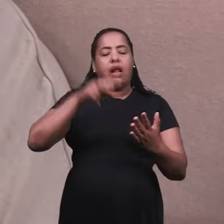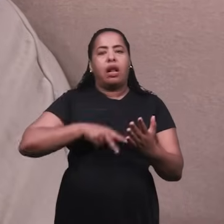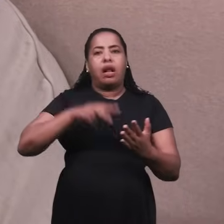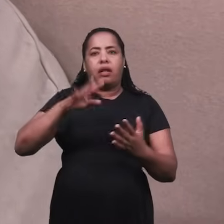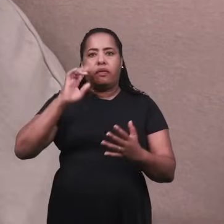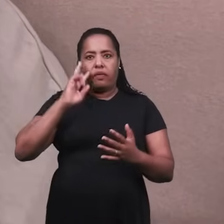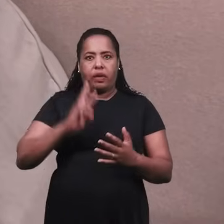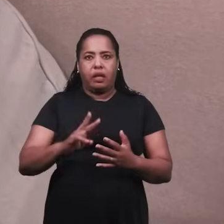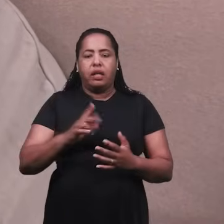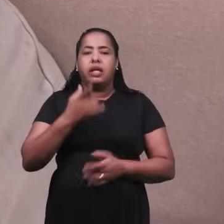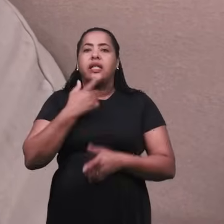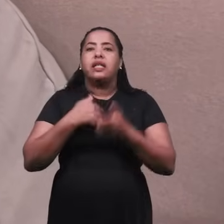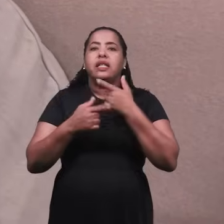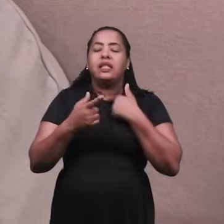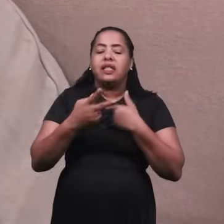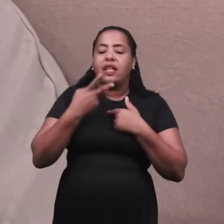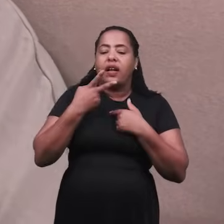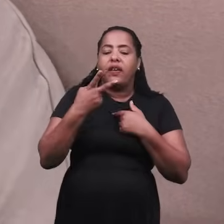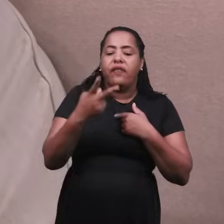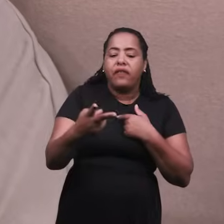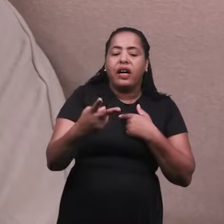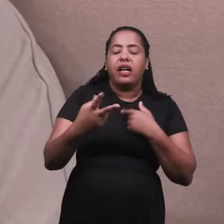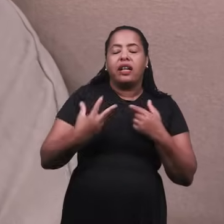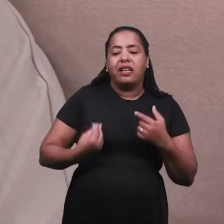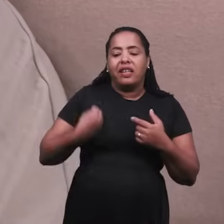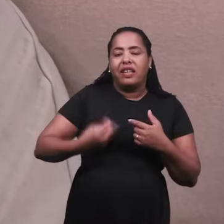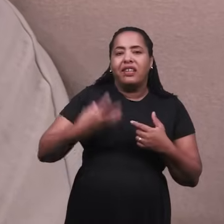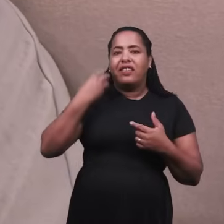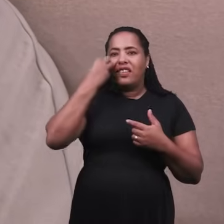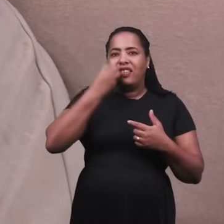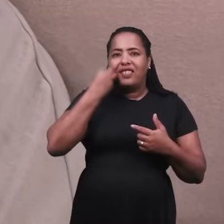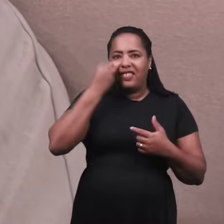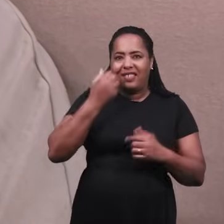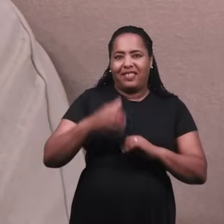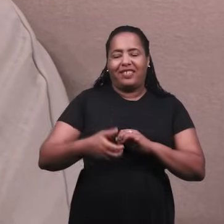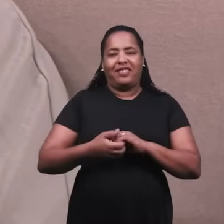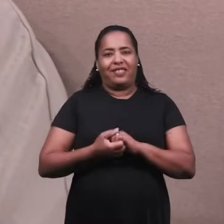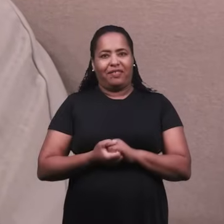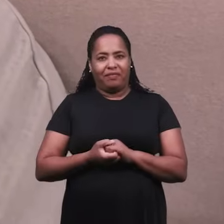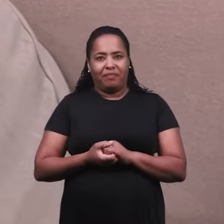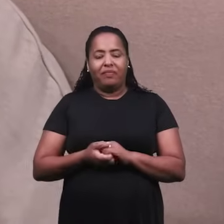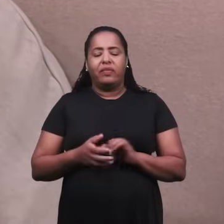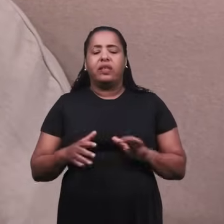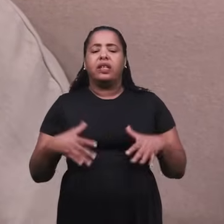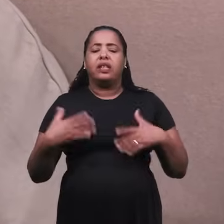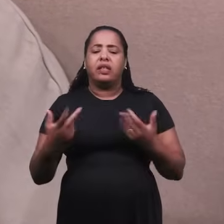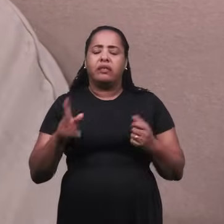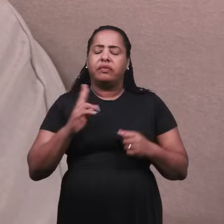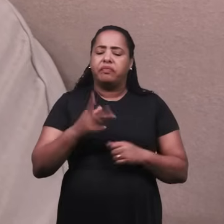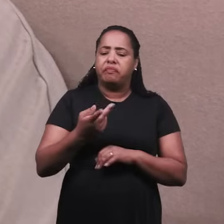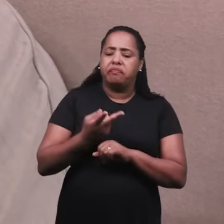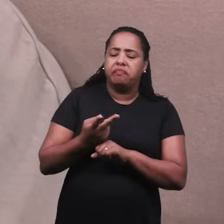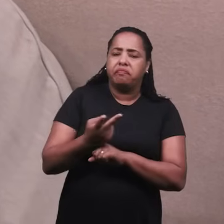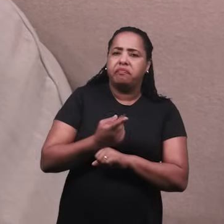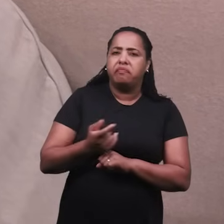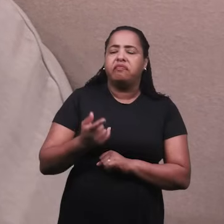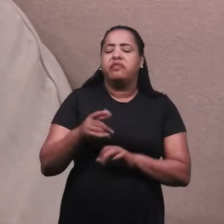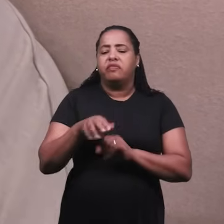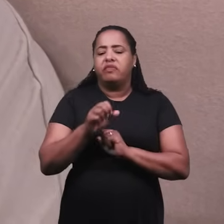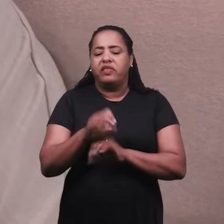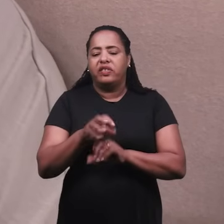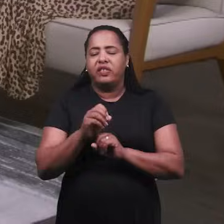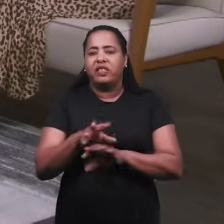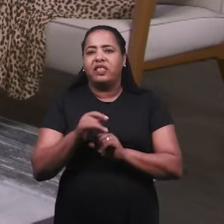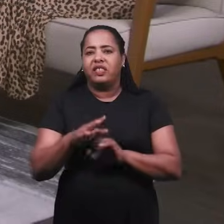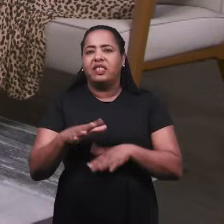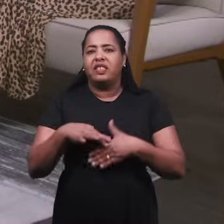lendo um versículo, ela quer ouvir você falar que você viveu aquela experiência. Então eu sempre procurei, quando eu dou